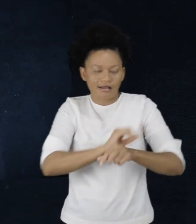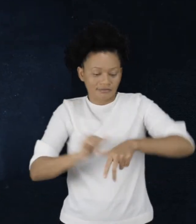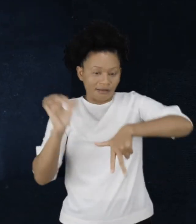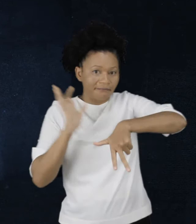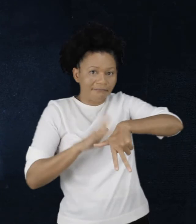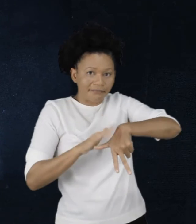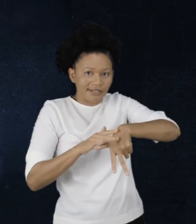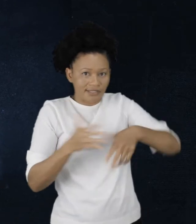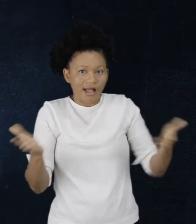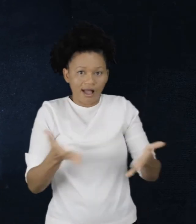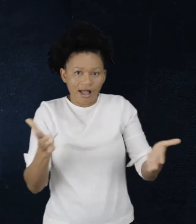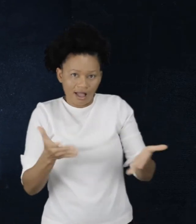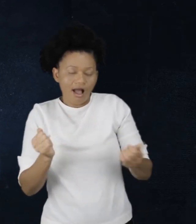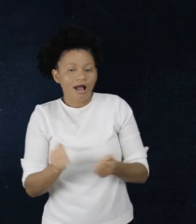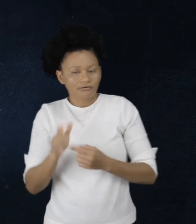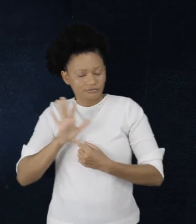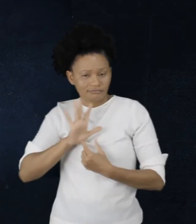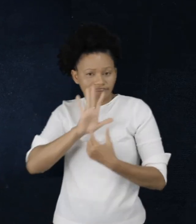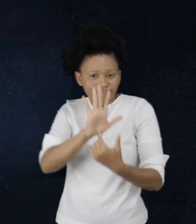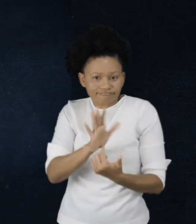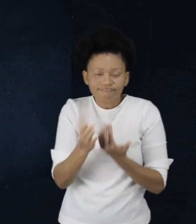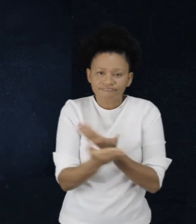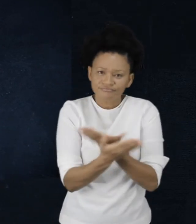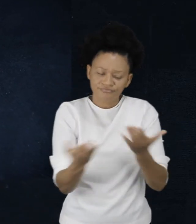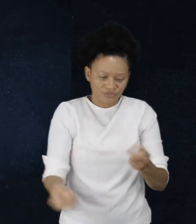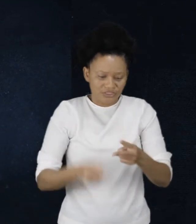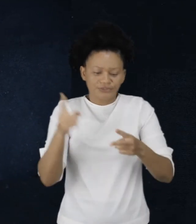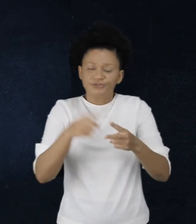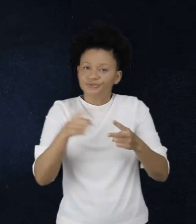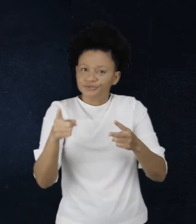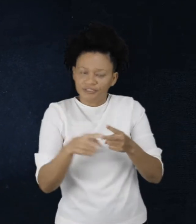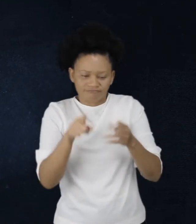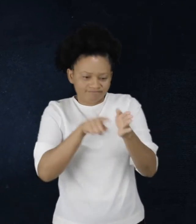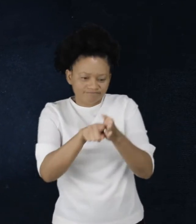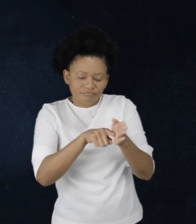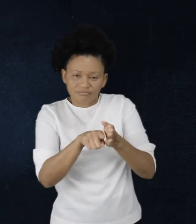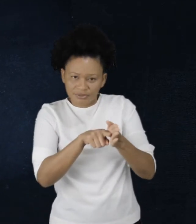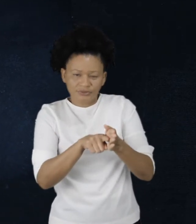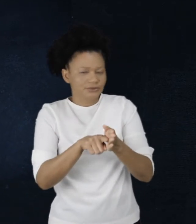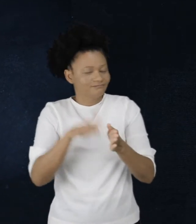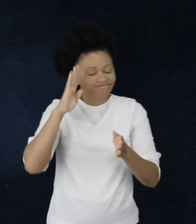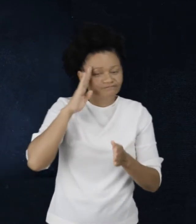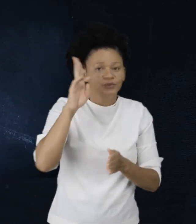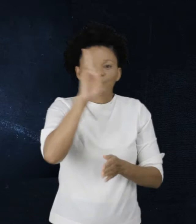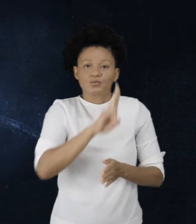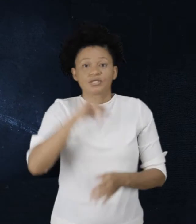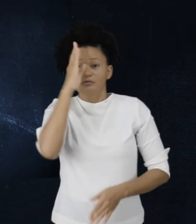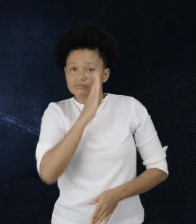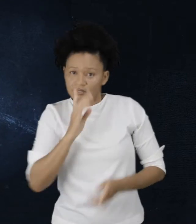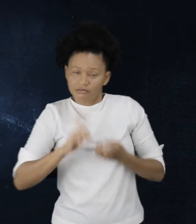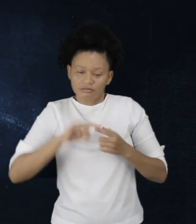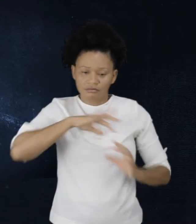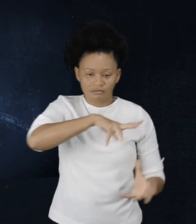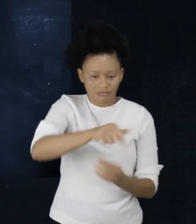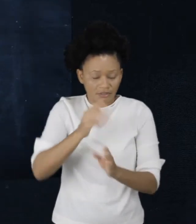Como vimos nesse vídeo, há dois testes principais sendo empregados no Brasil e no mundo para o diagnóstico da